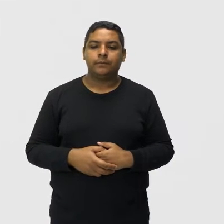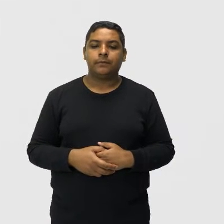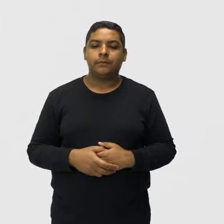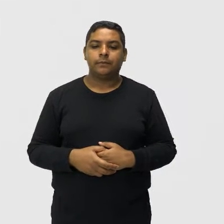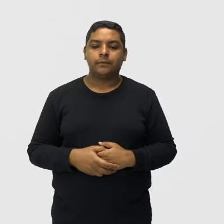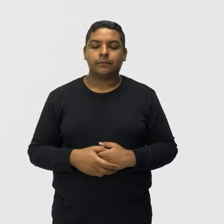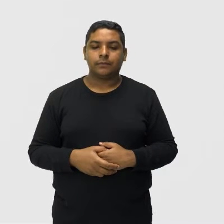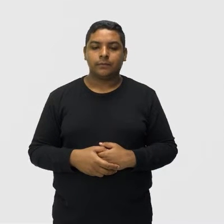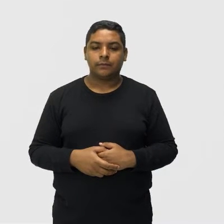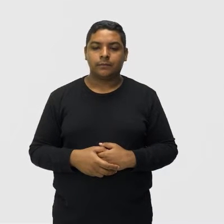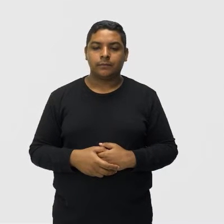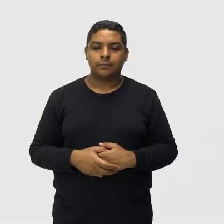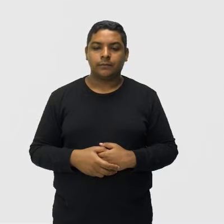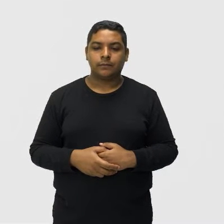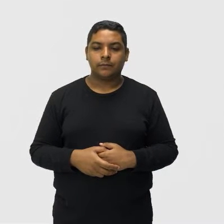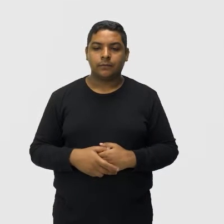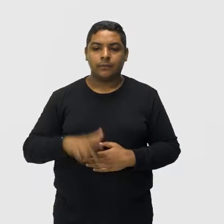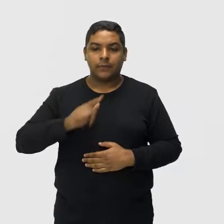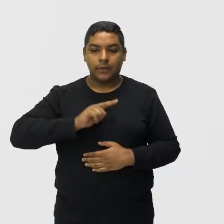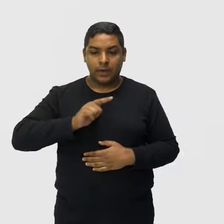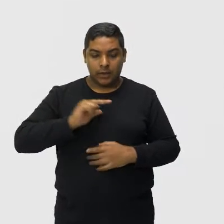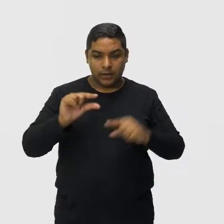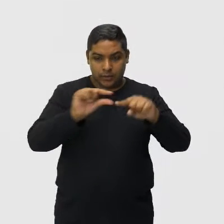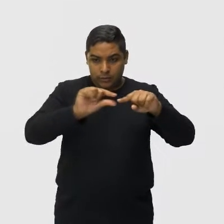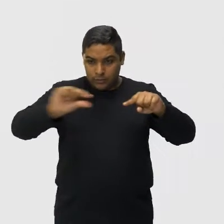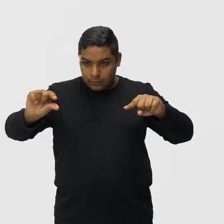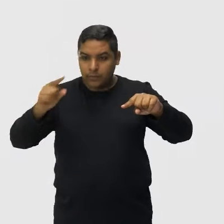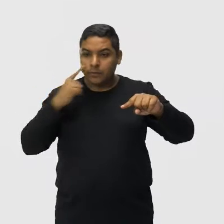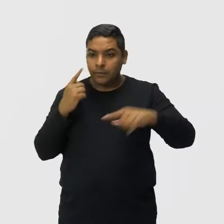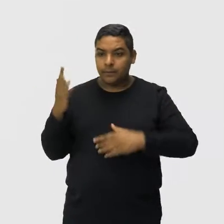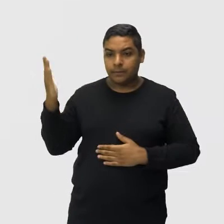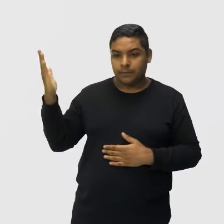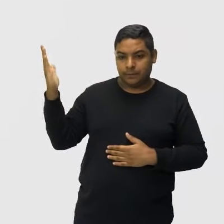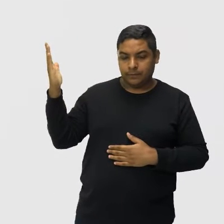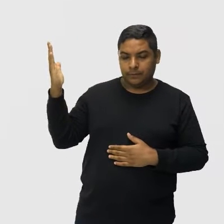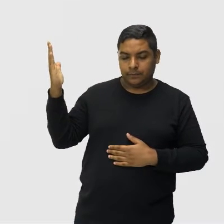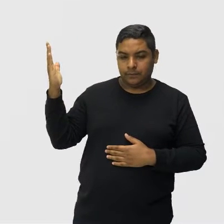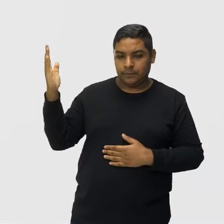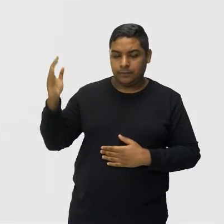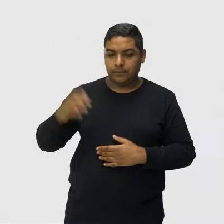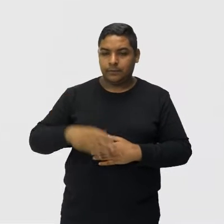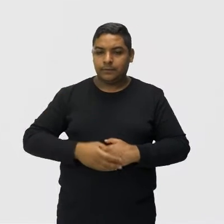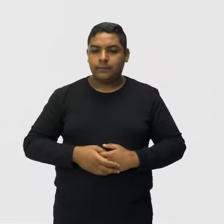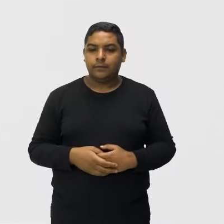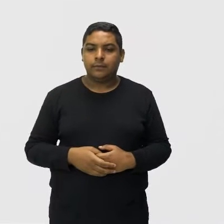Então, tá aqui, né? Então, a gente tem uma dupla ligação